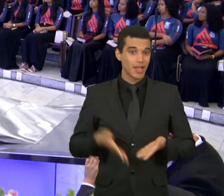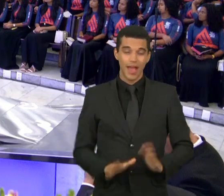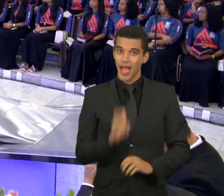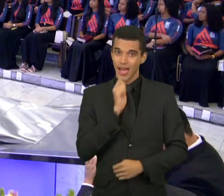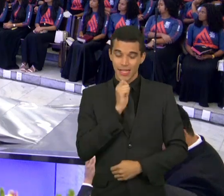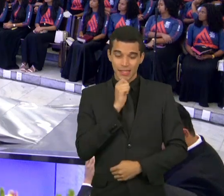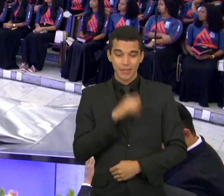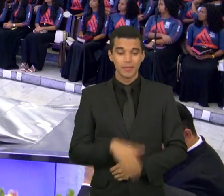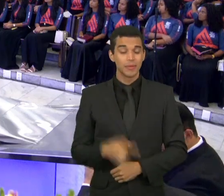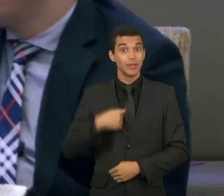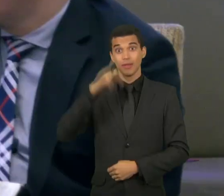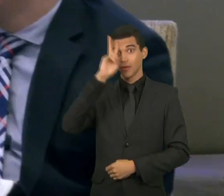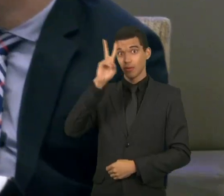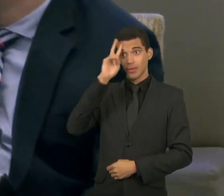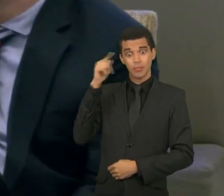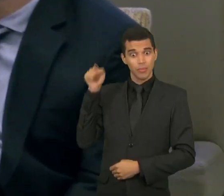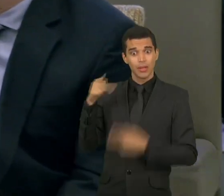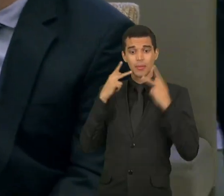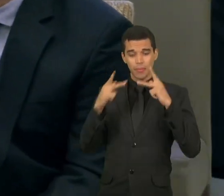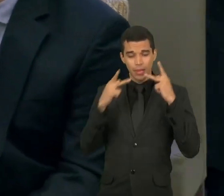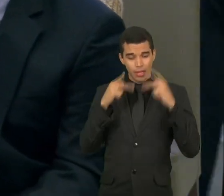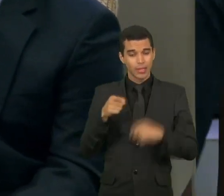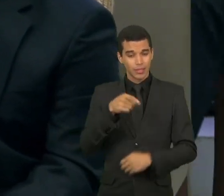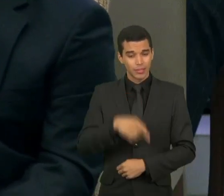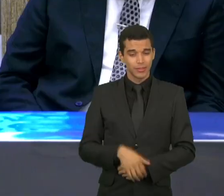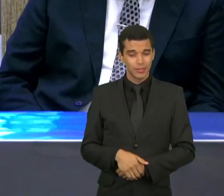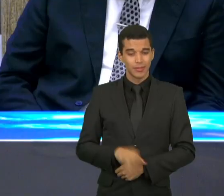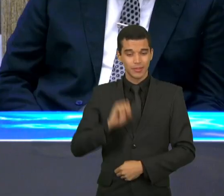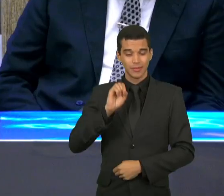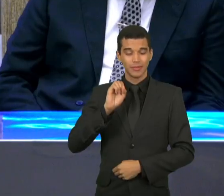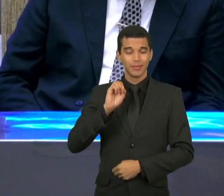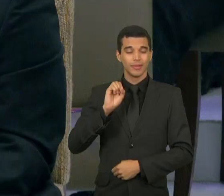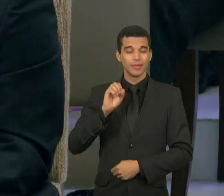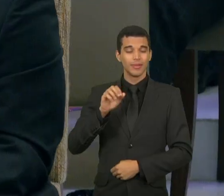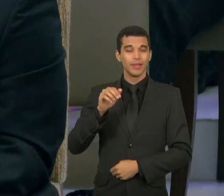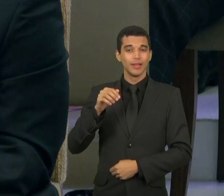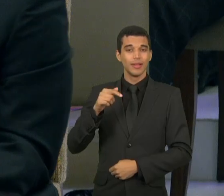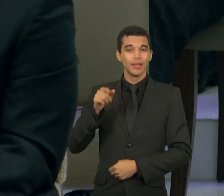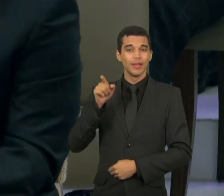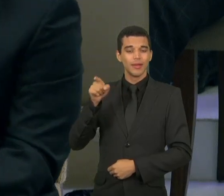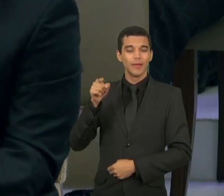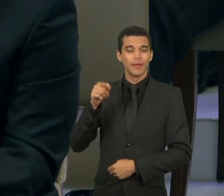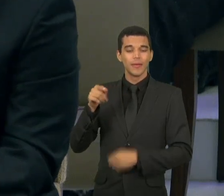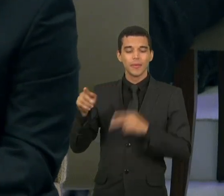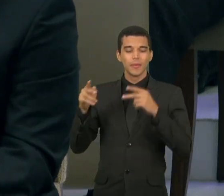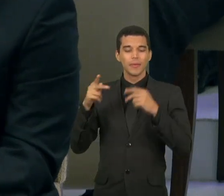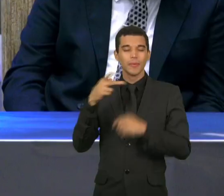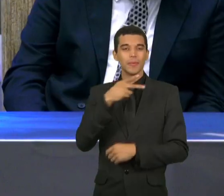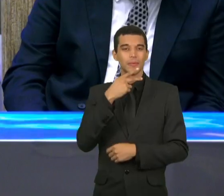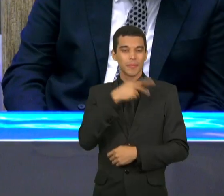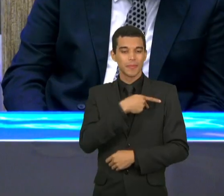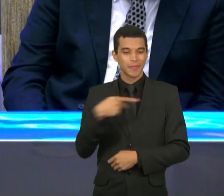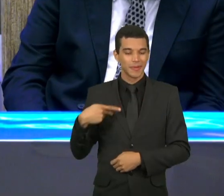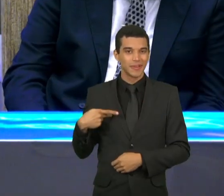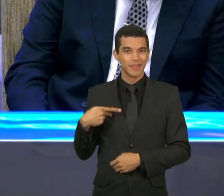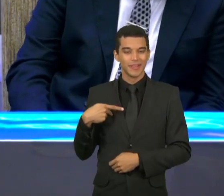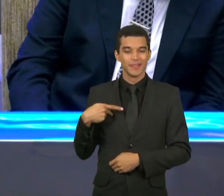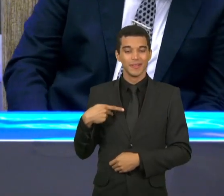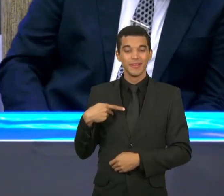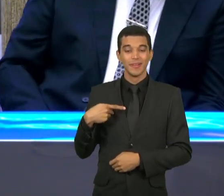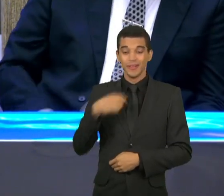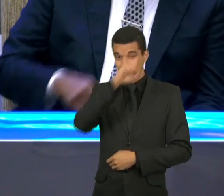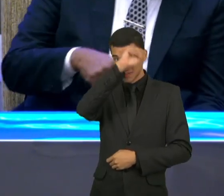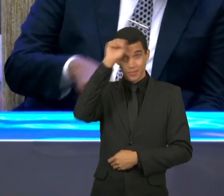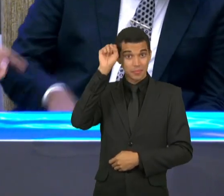auxiliar, diácono já, lá em Nova Descoberta. E o pastor Samuel está lembrado